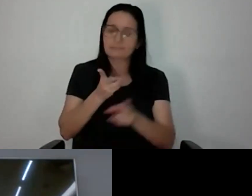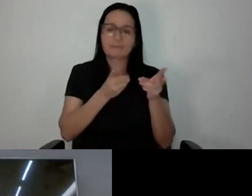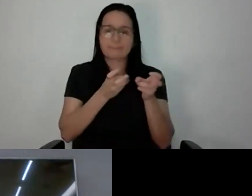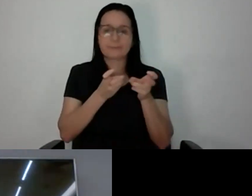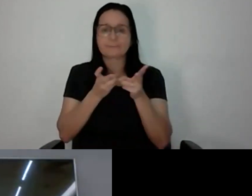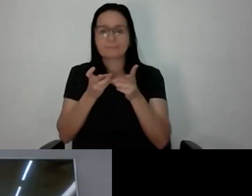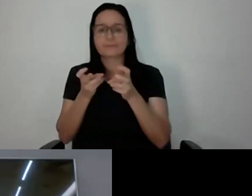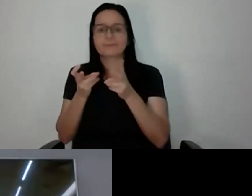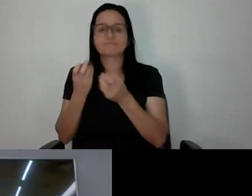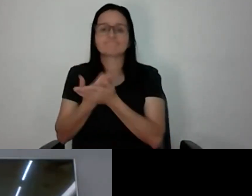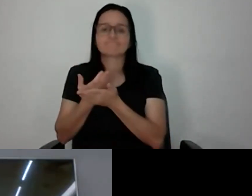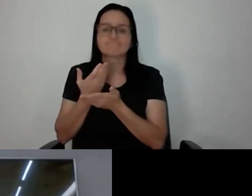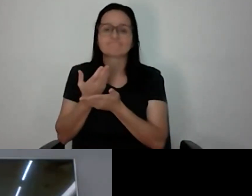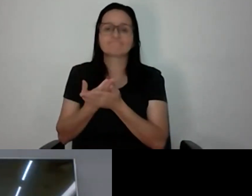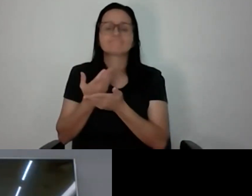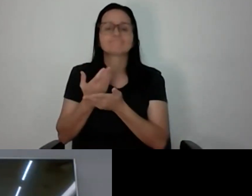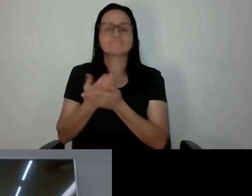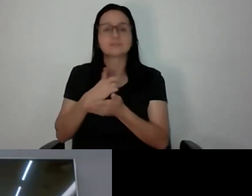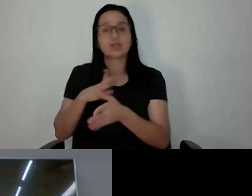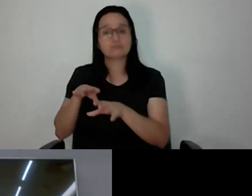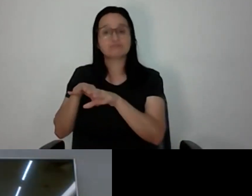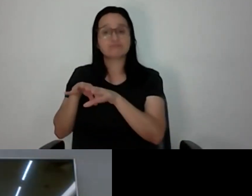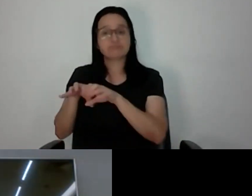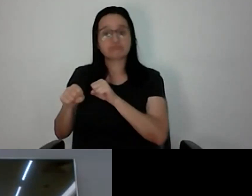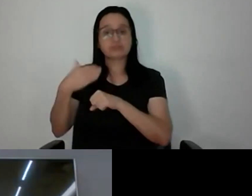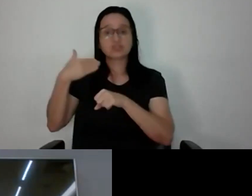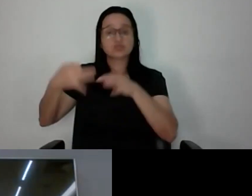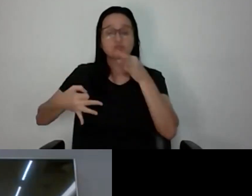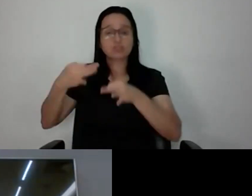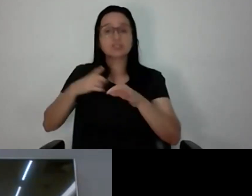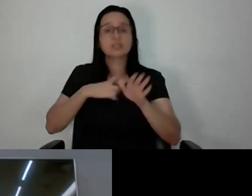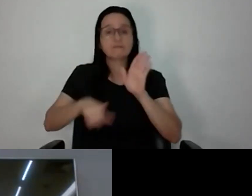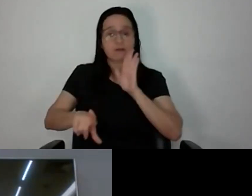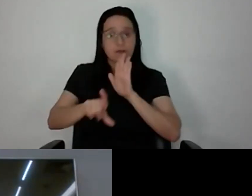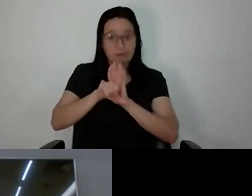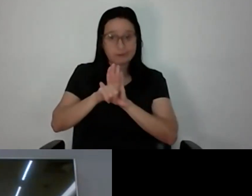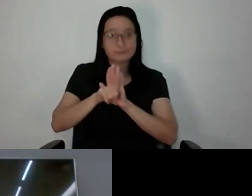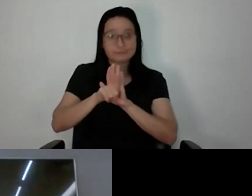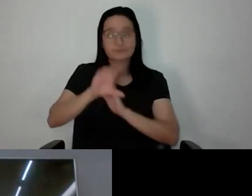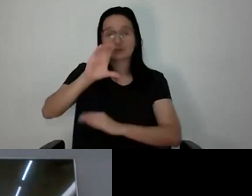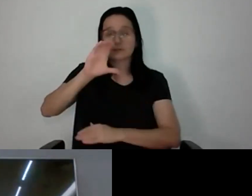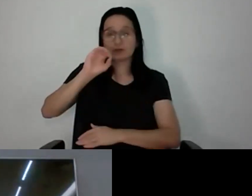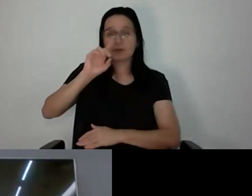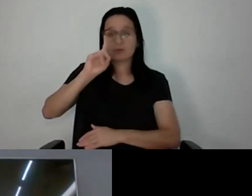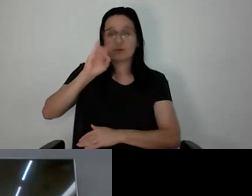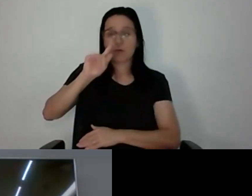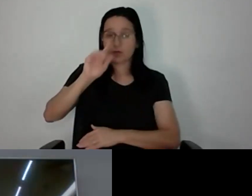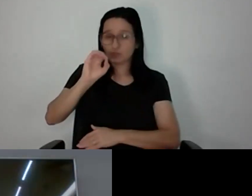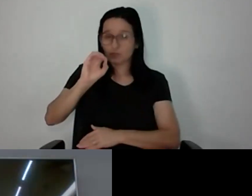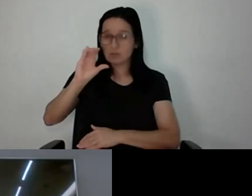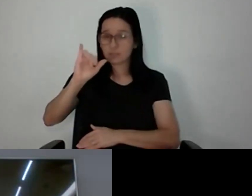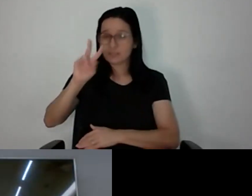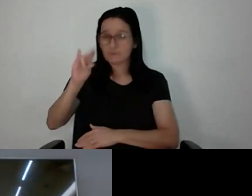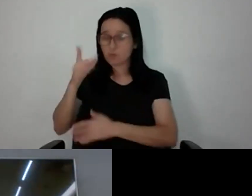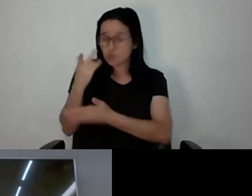minha formação jurídica, eu tive duas grandes atualizações, que foi o Código Civil. Agora você imagina, estudar tudo num código e ter que, né,